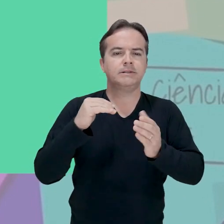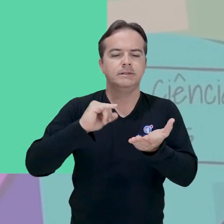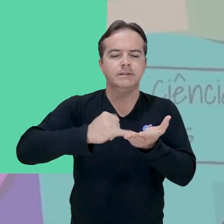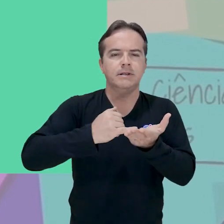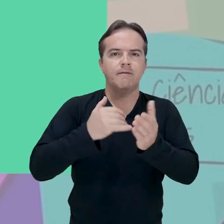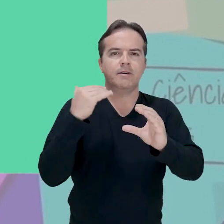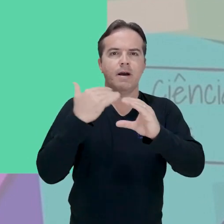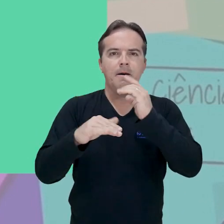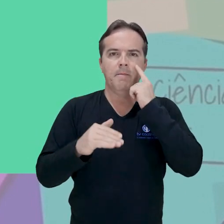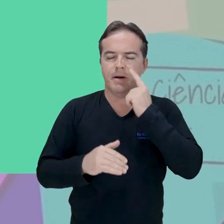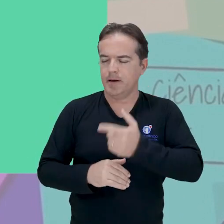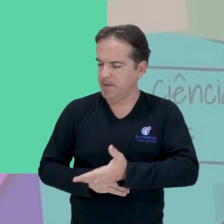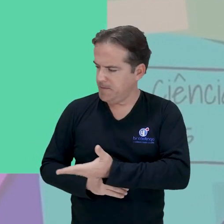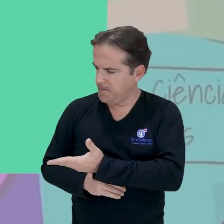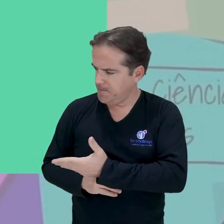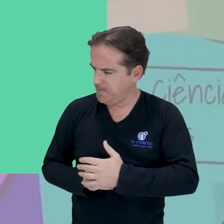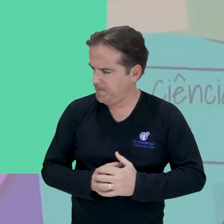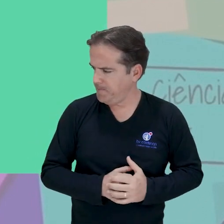dpge.rj